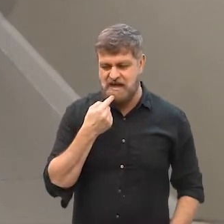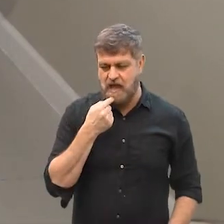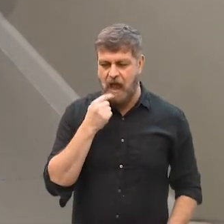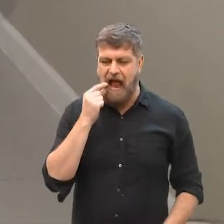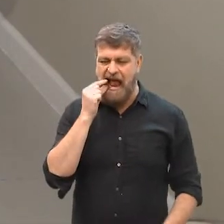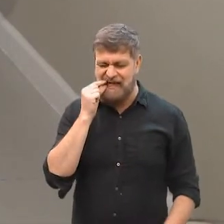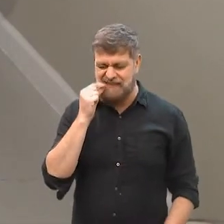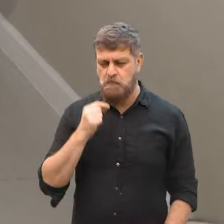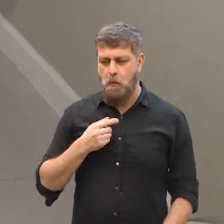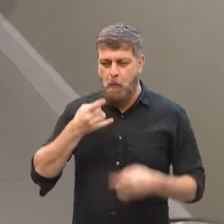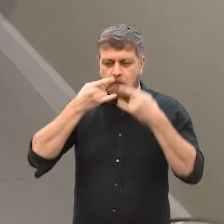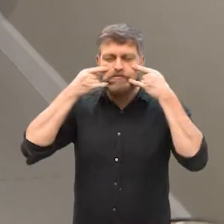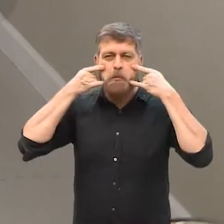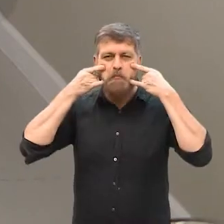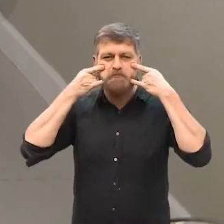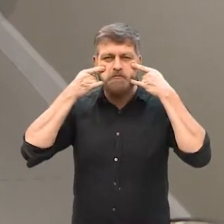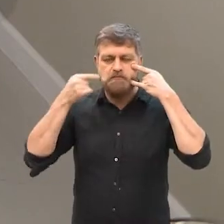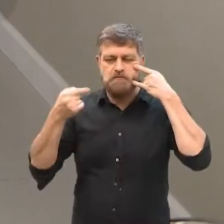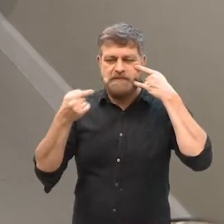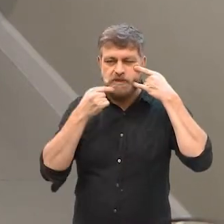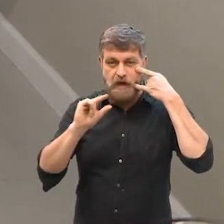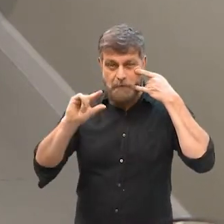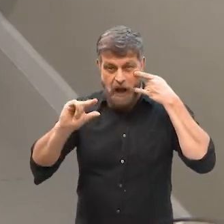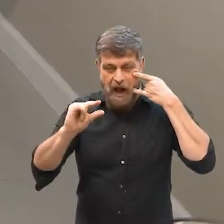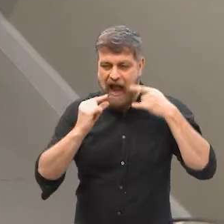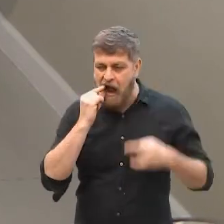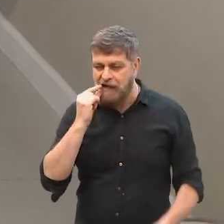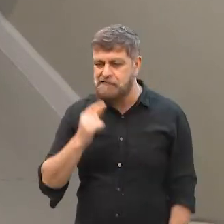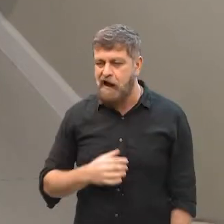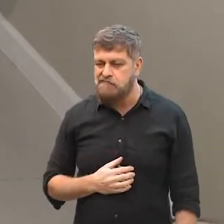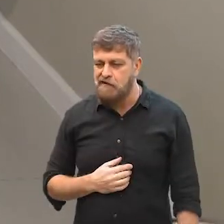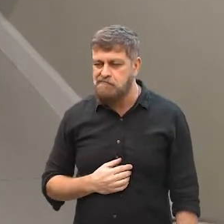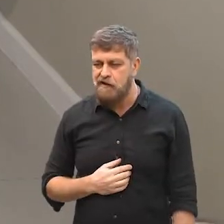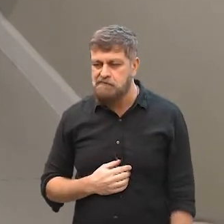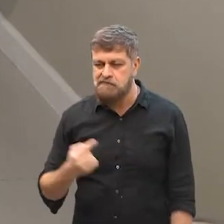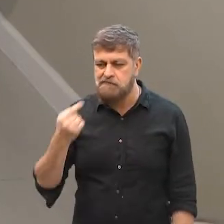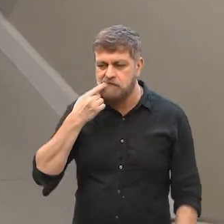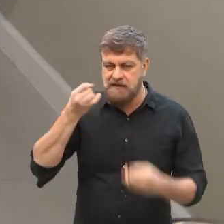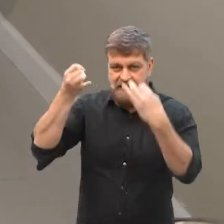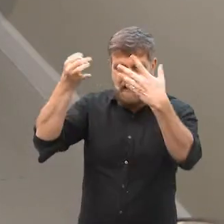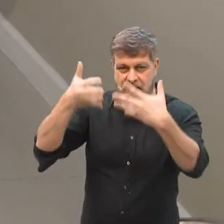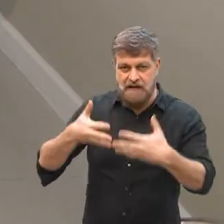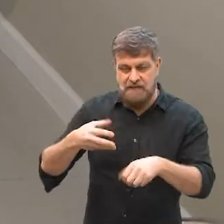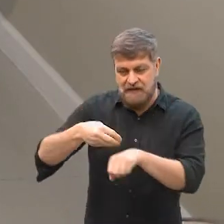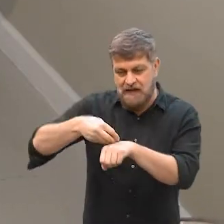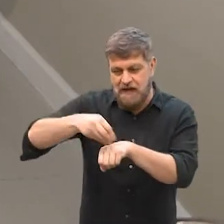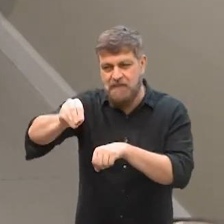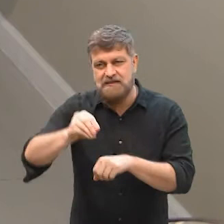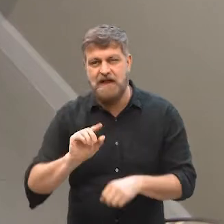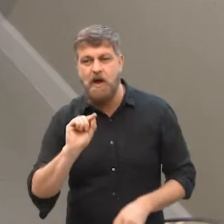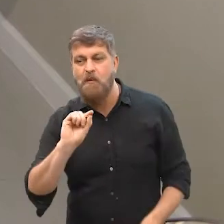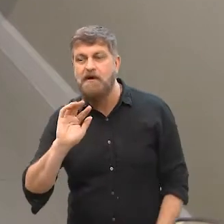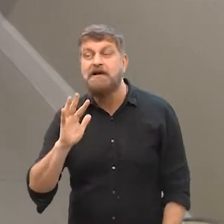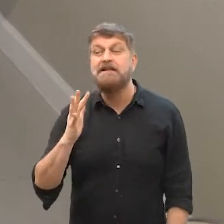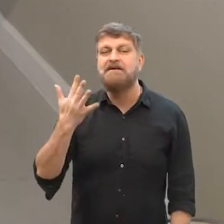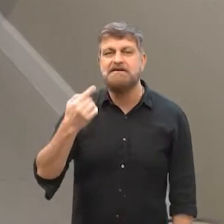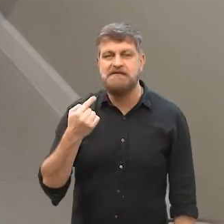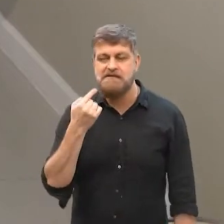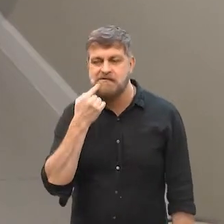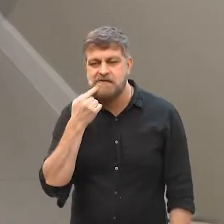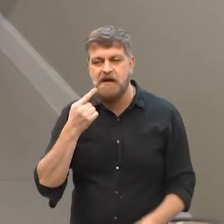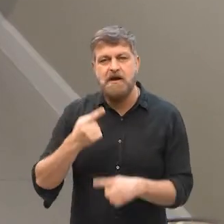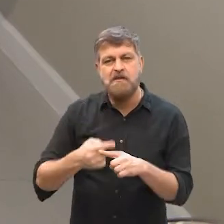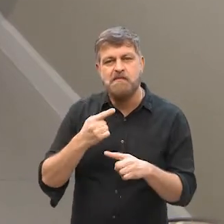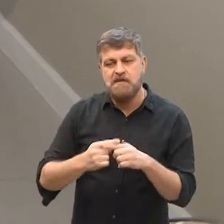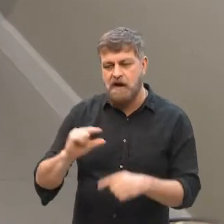assim, né, por causa da rolinha aqui e tal, então pra gente explicar, não passar batido pro telespectador do Se Liga na Profissão, por